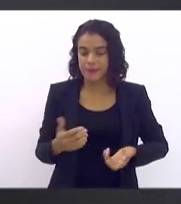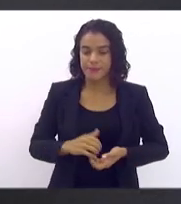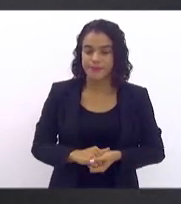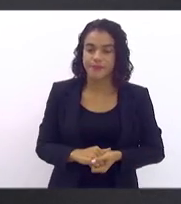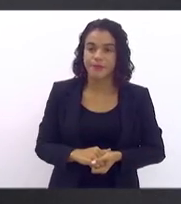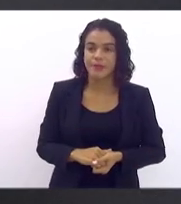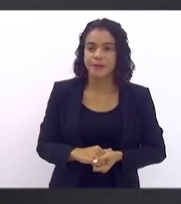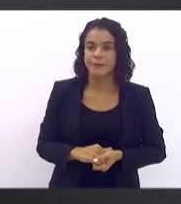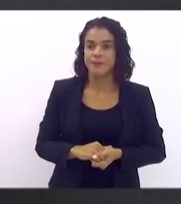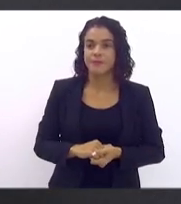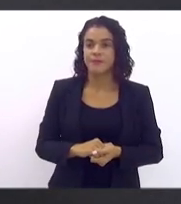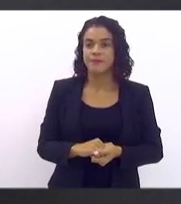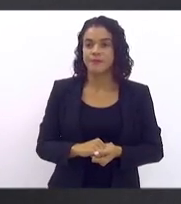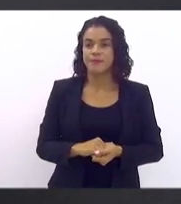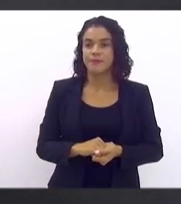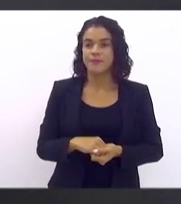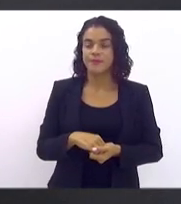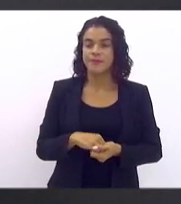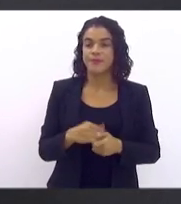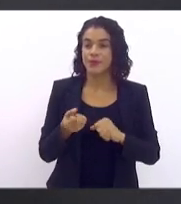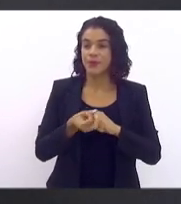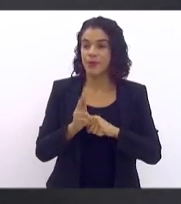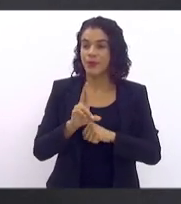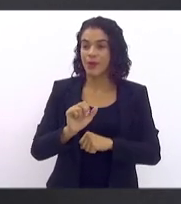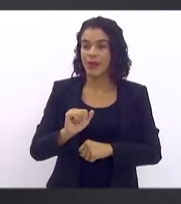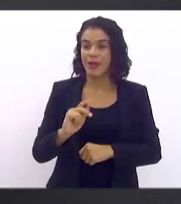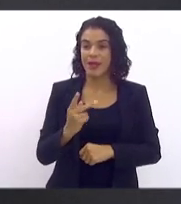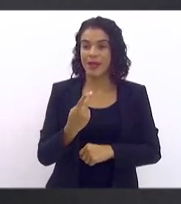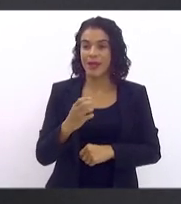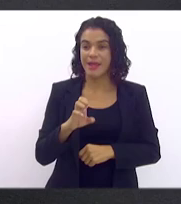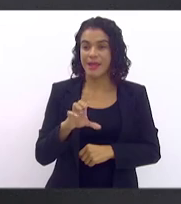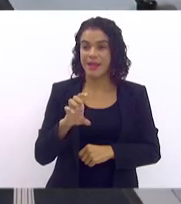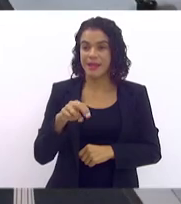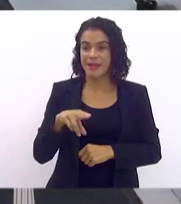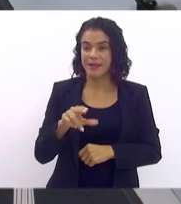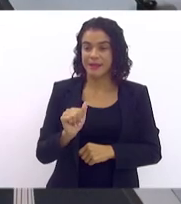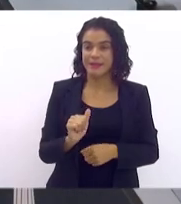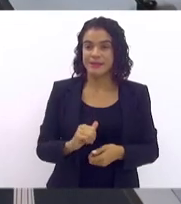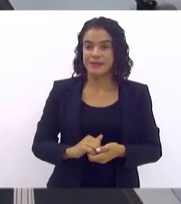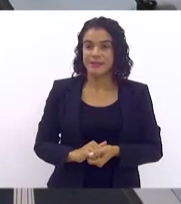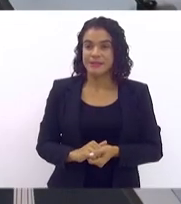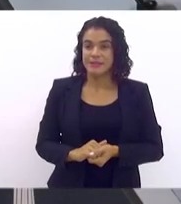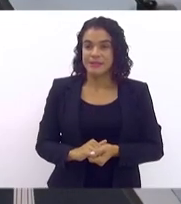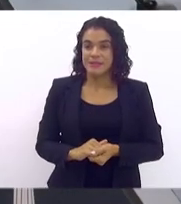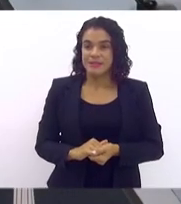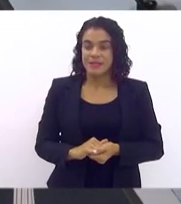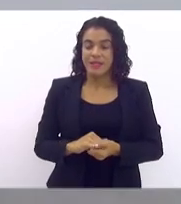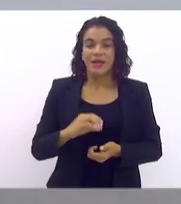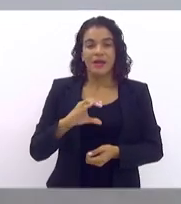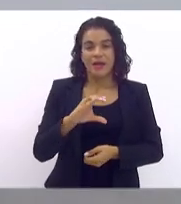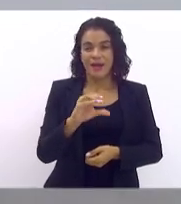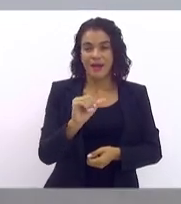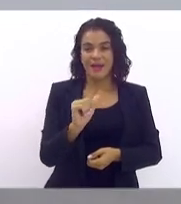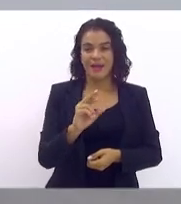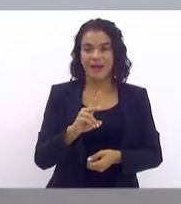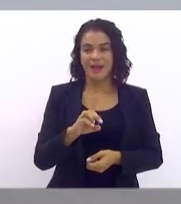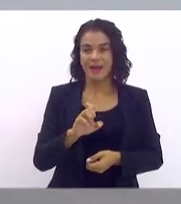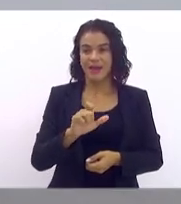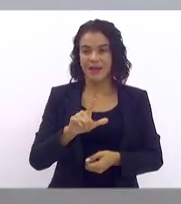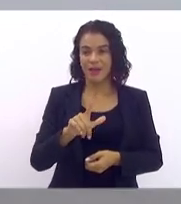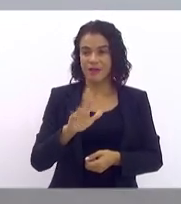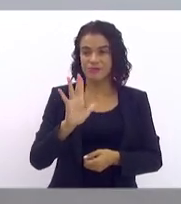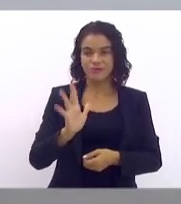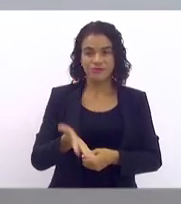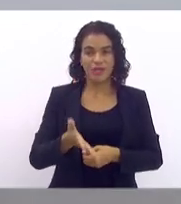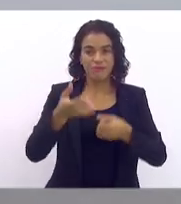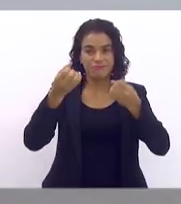concluir. Não, a Carol já me contemplou, é isso mesmo.